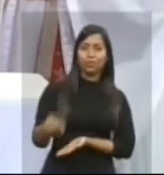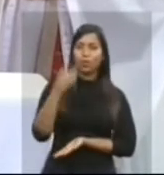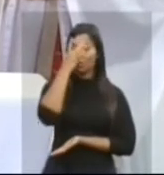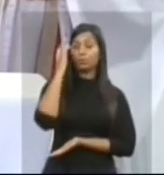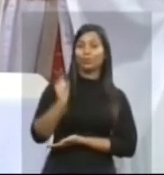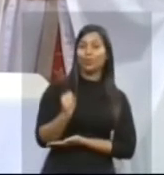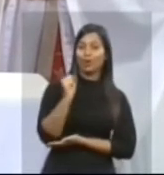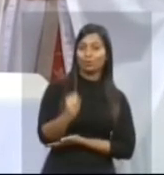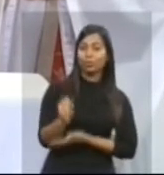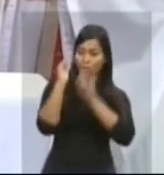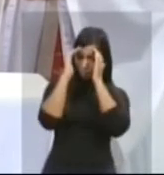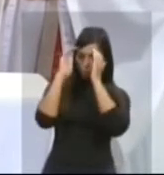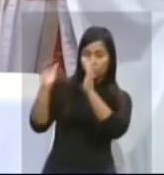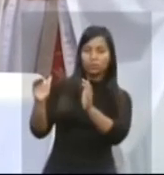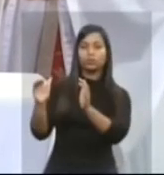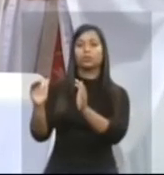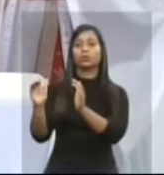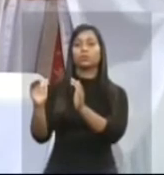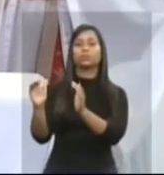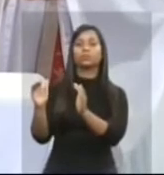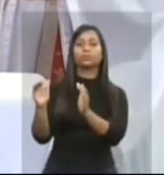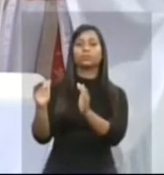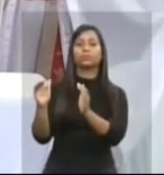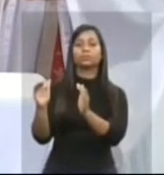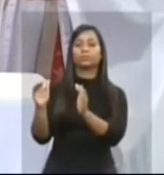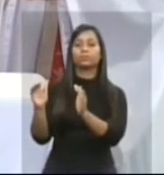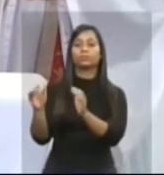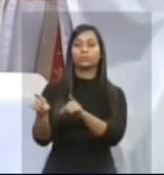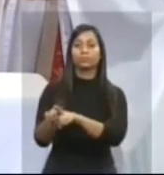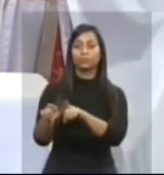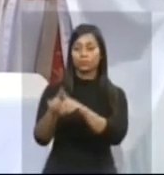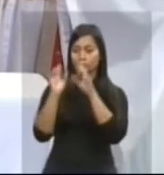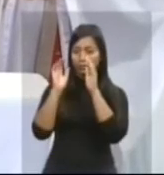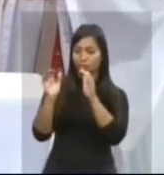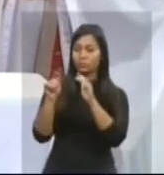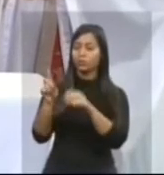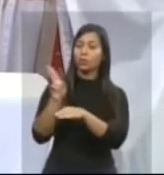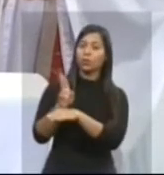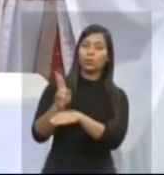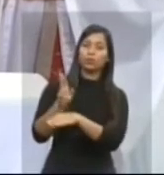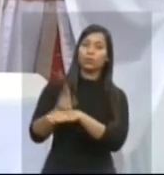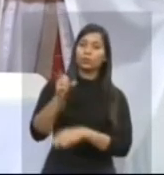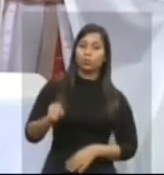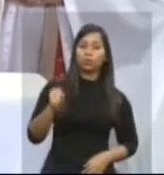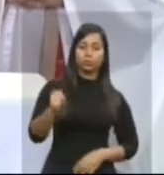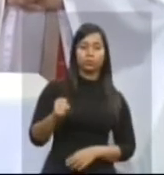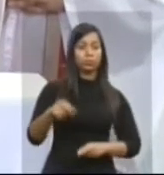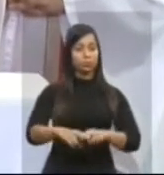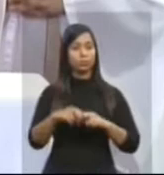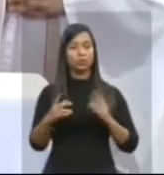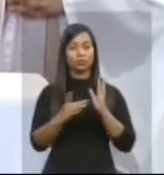pastor a obediência do rebanho, nem ao rebanho o zelo do pastor.